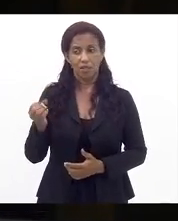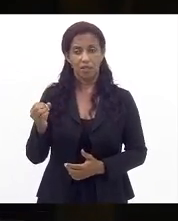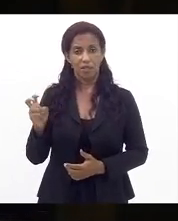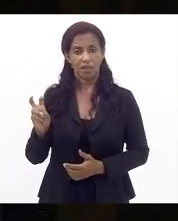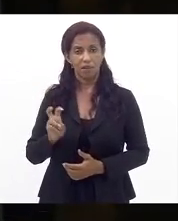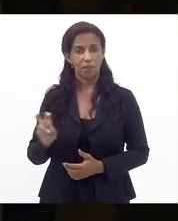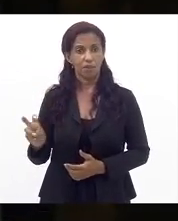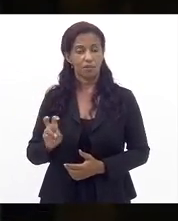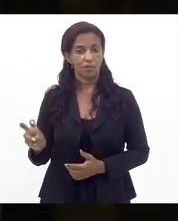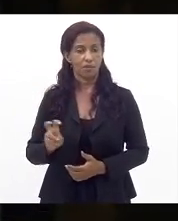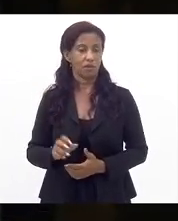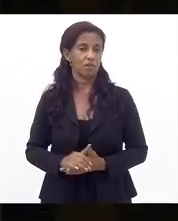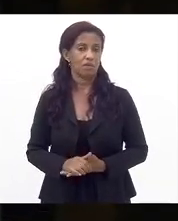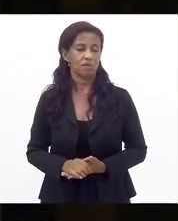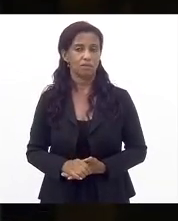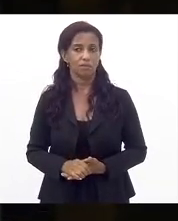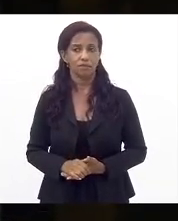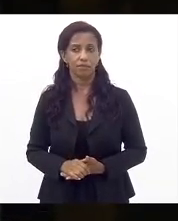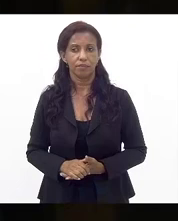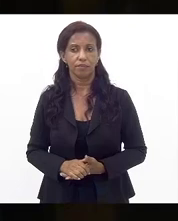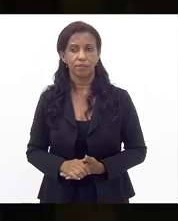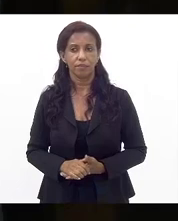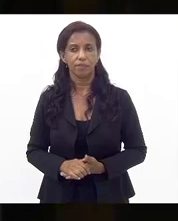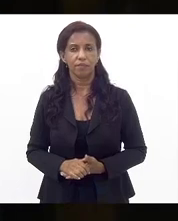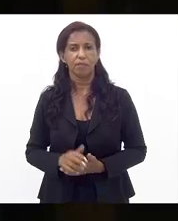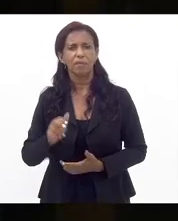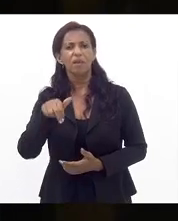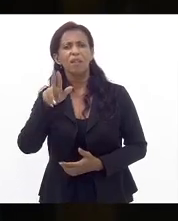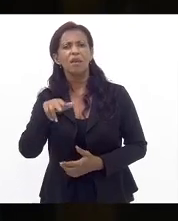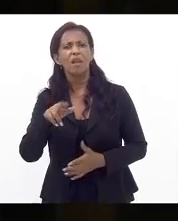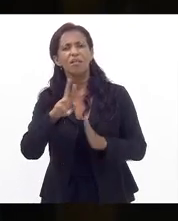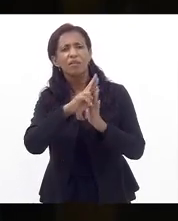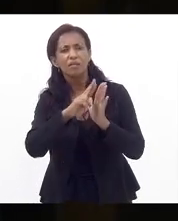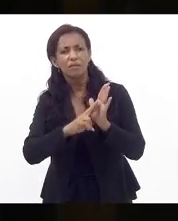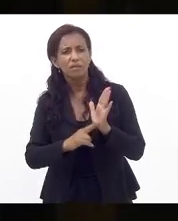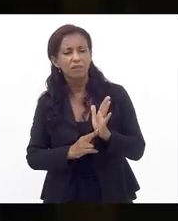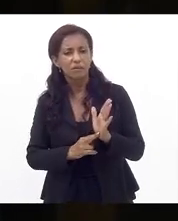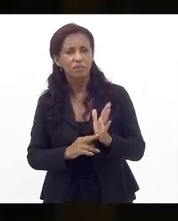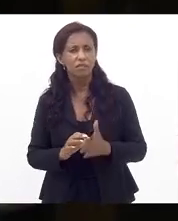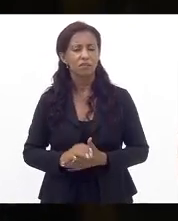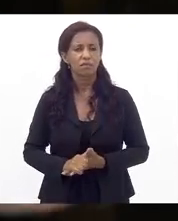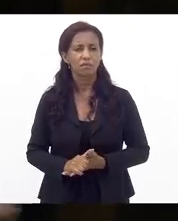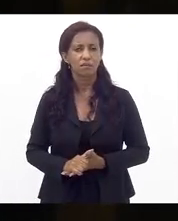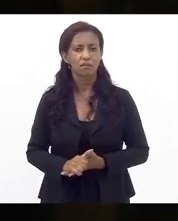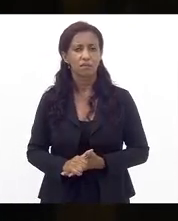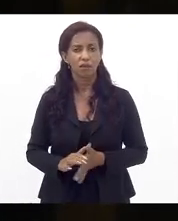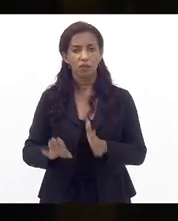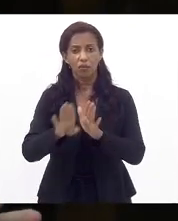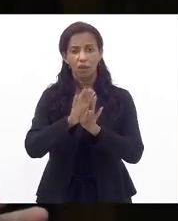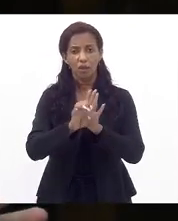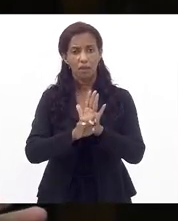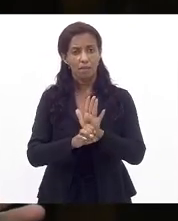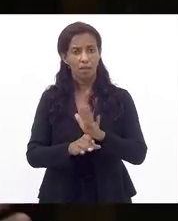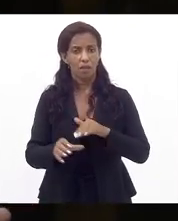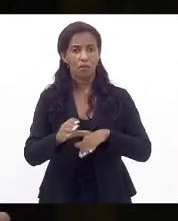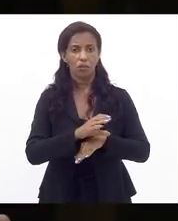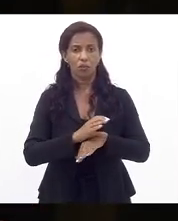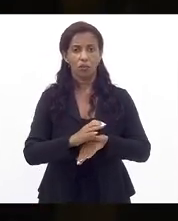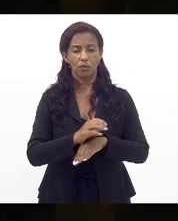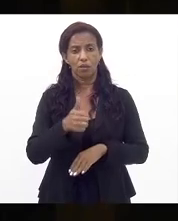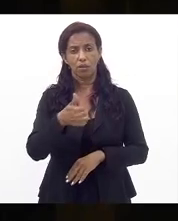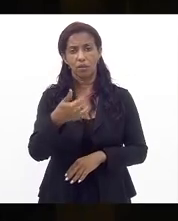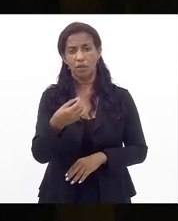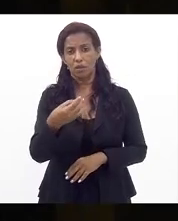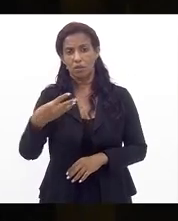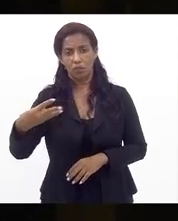60 para 55 anos Oi mas quem é que fez essa regra foi a emenda condicional 103 não